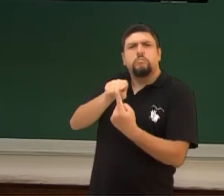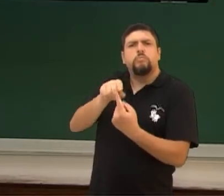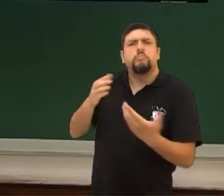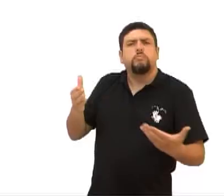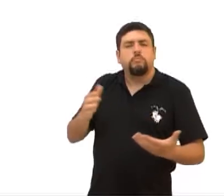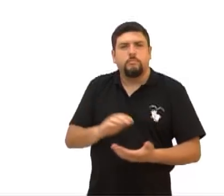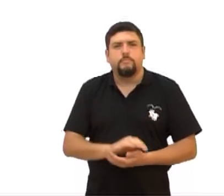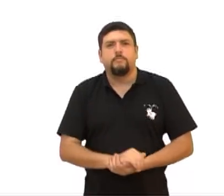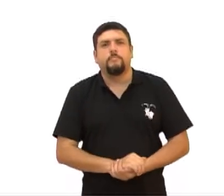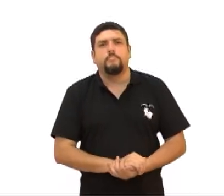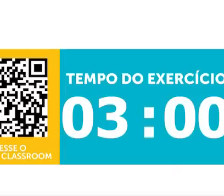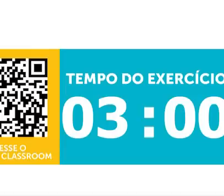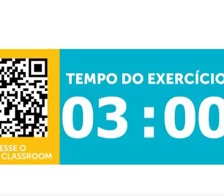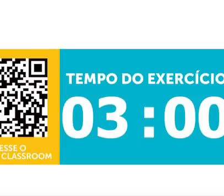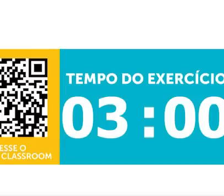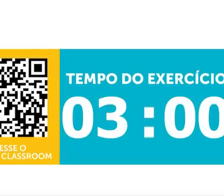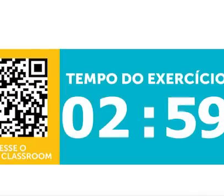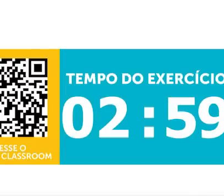já voltamos.